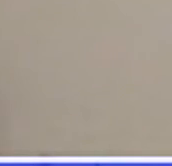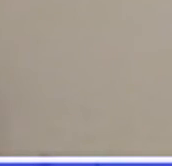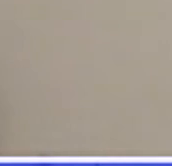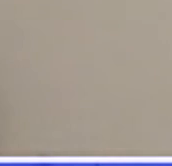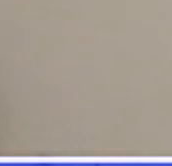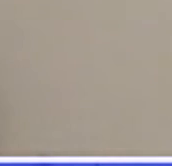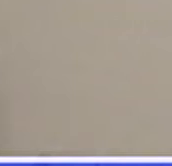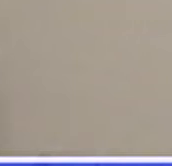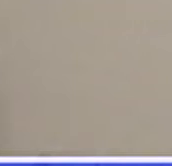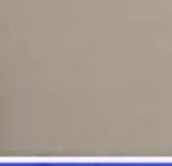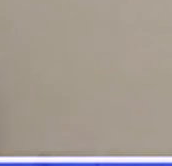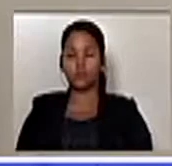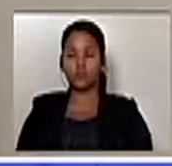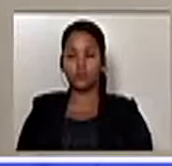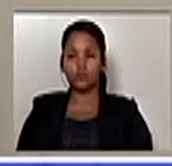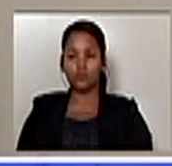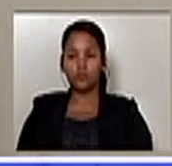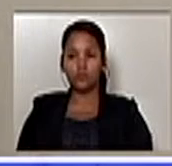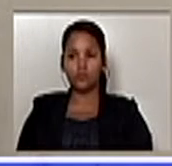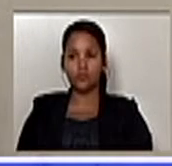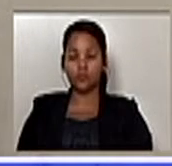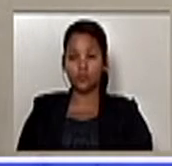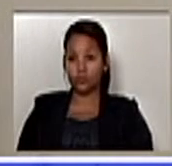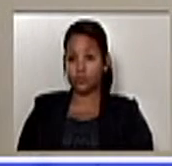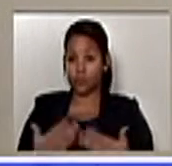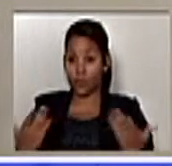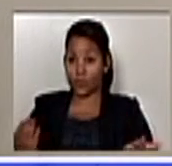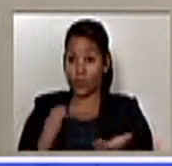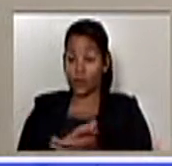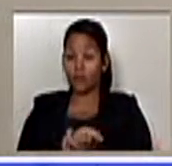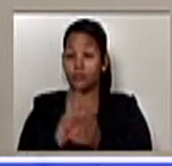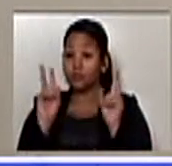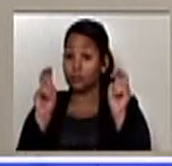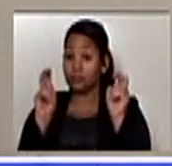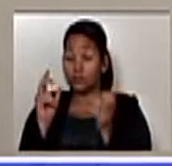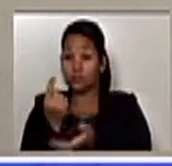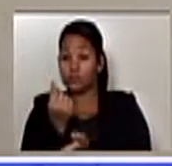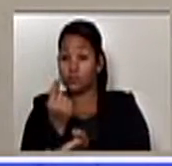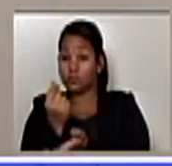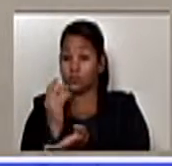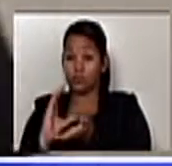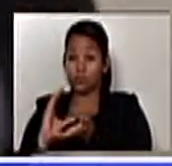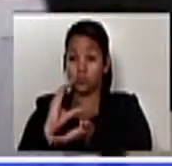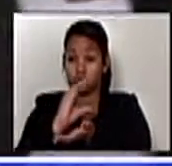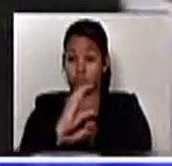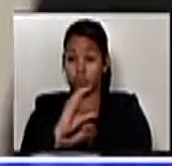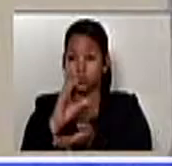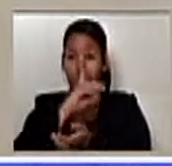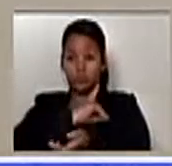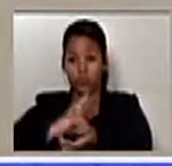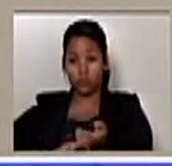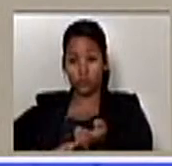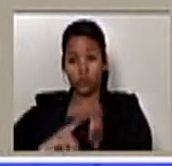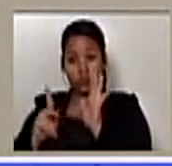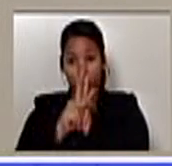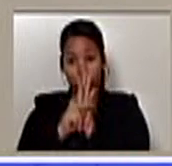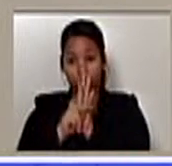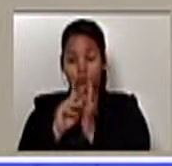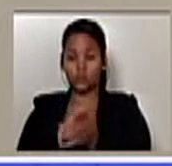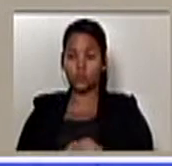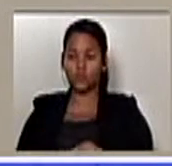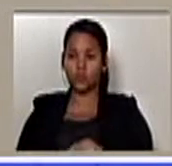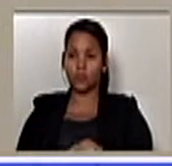parlamentares, não tem sido executada, e dá-se a impressão de que é dinheiro para